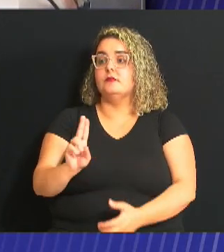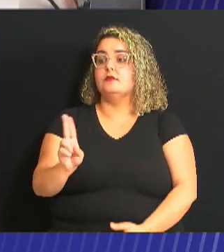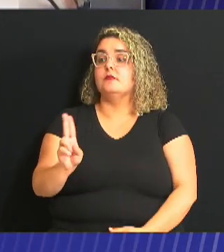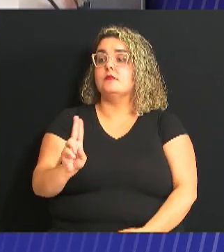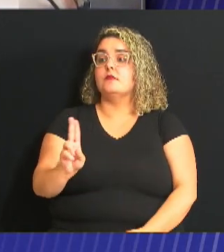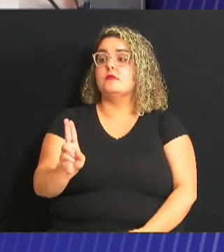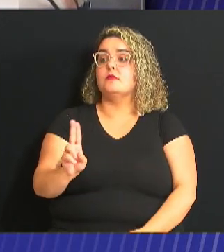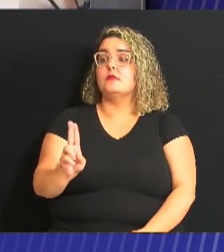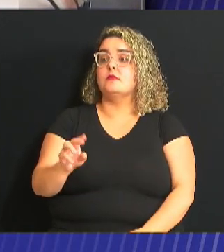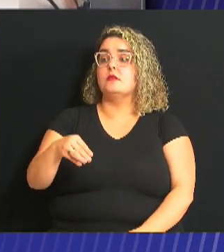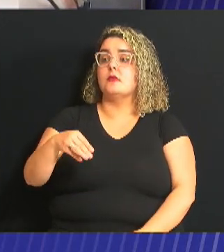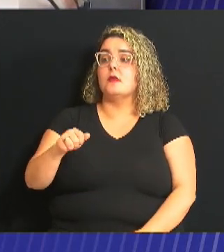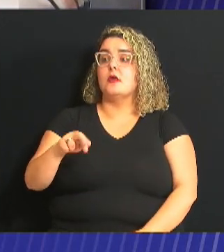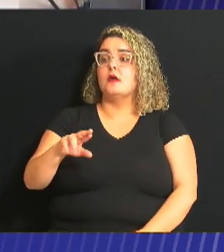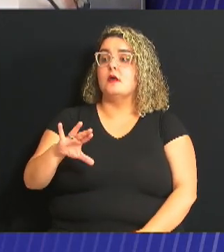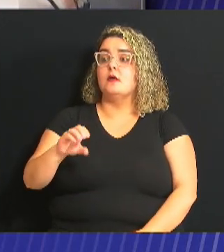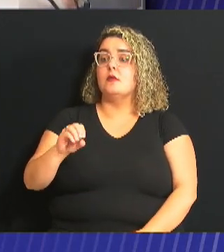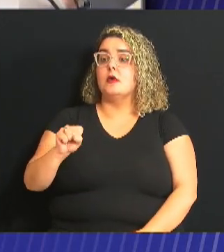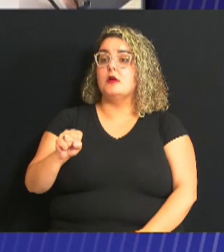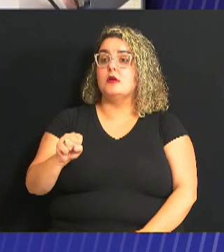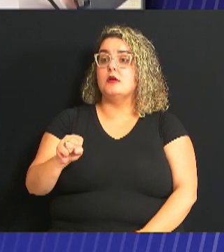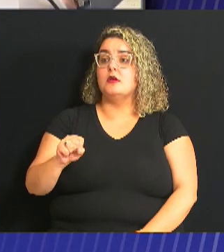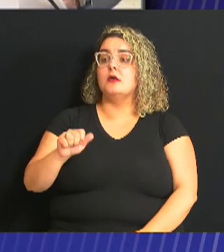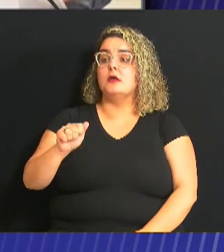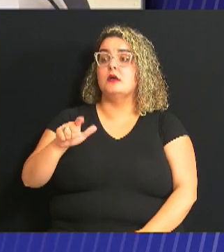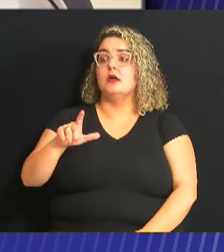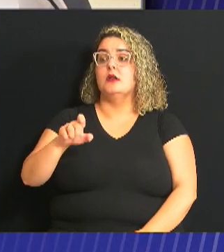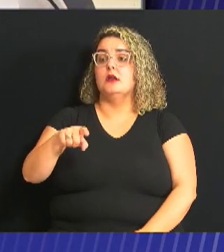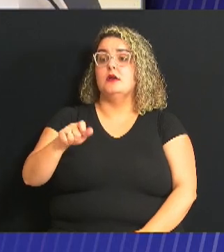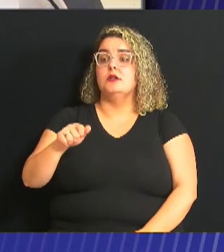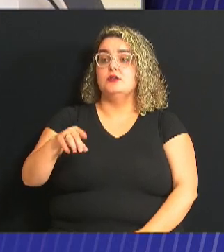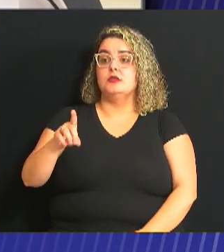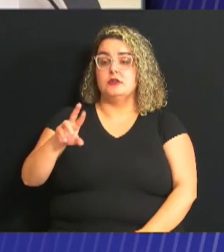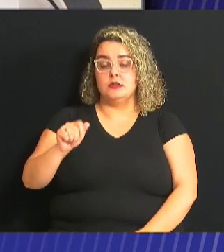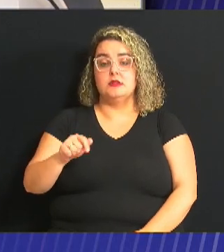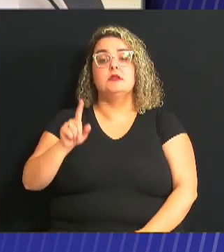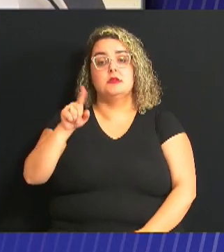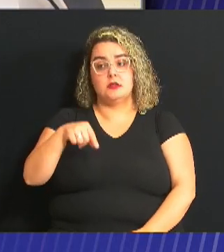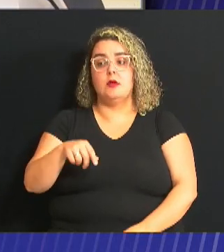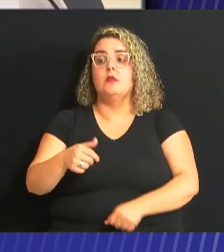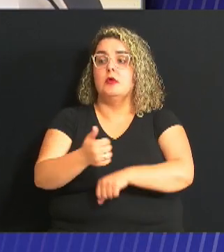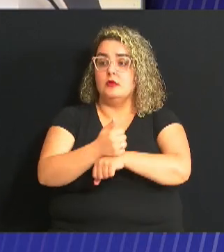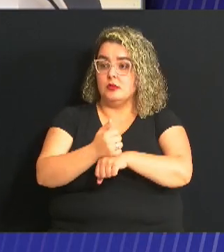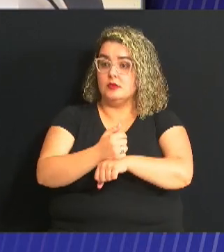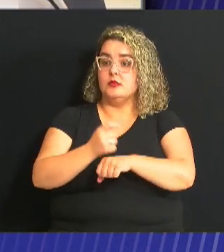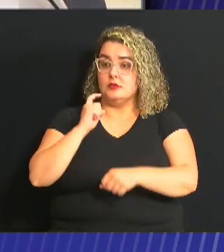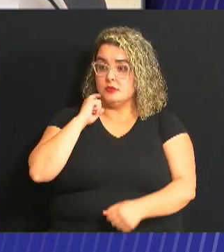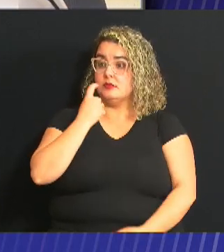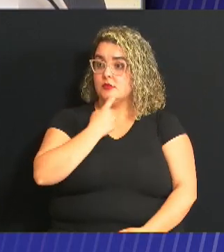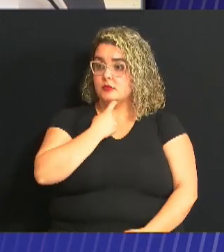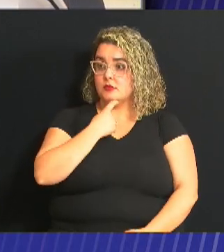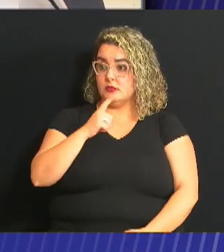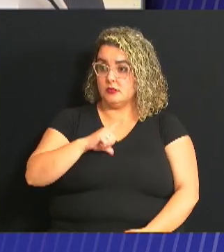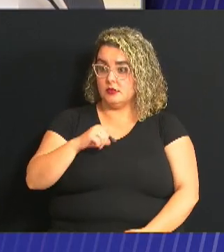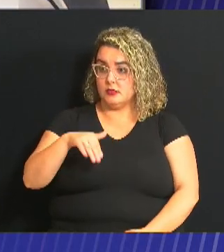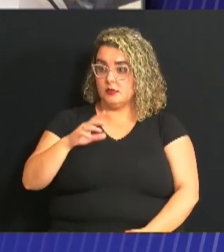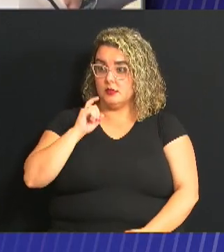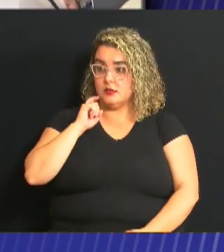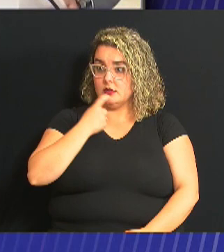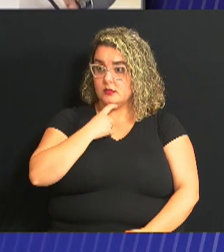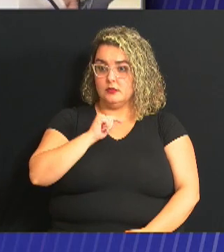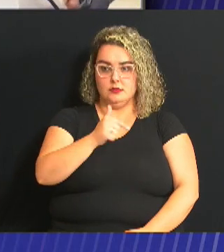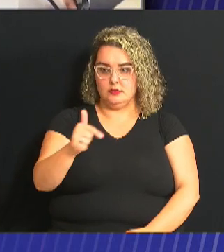o Marcos e a Alexandra, que são dentistas, né? Também deve sentir que representa. Tem mais dentista aqui?